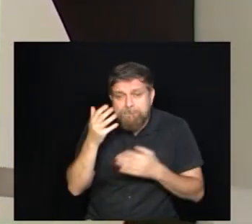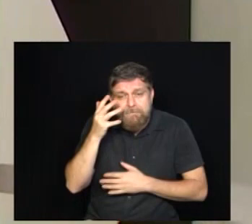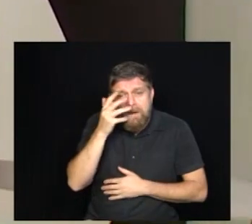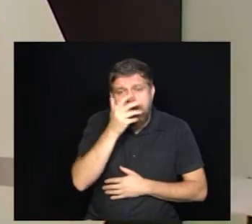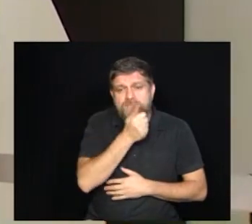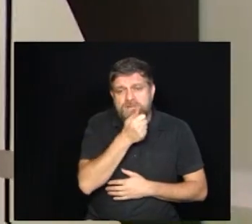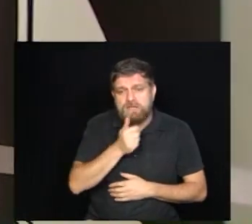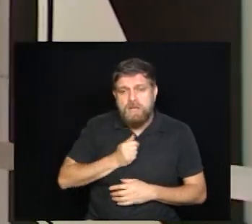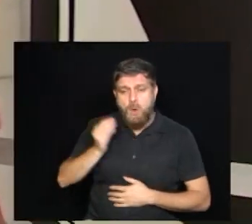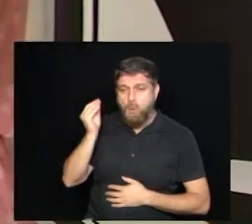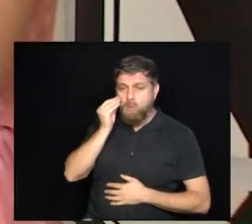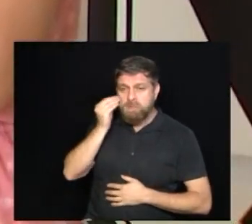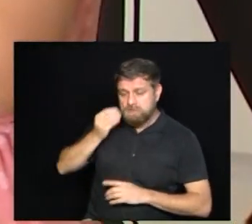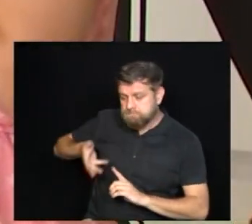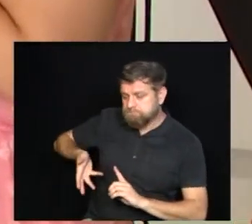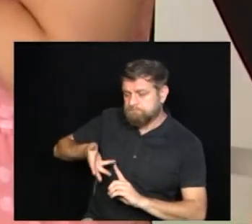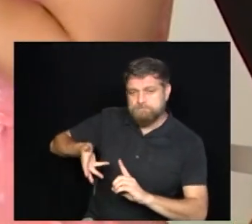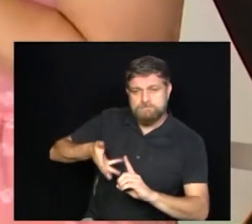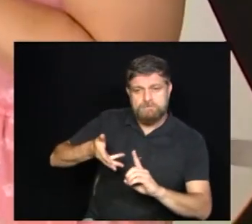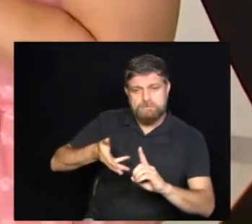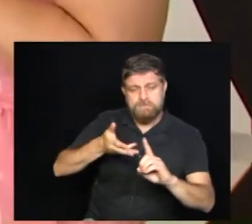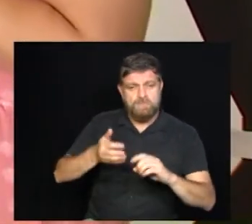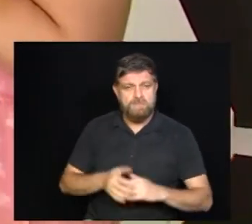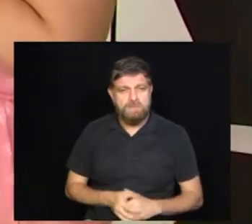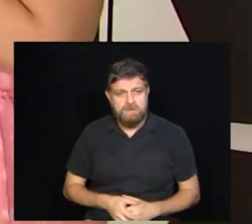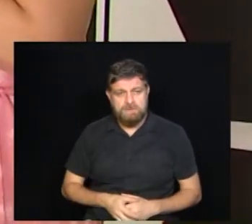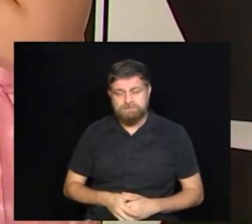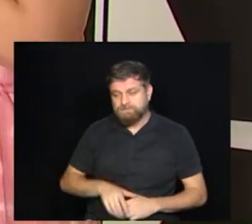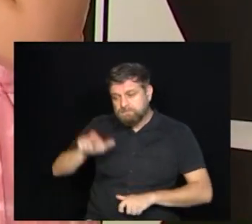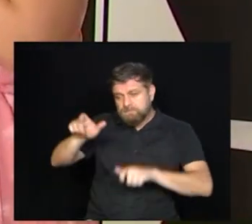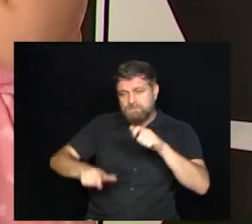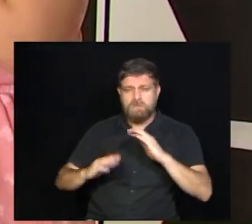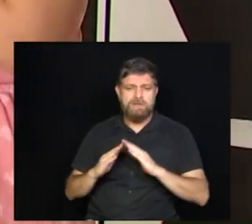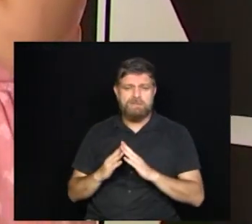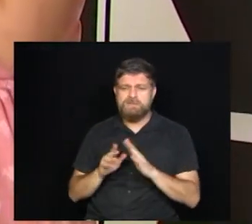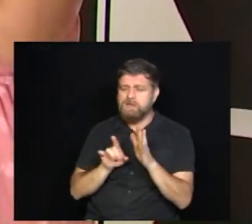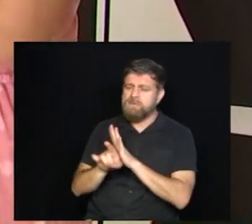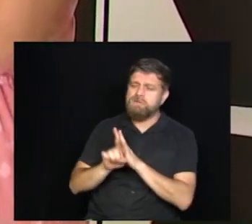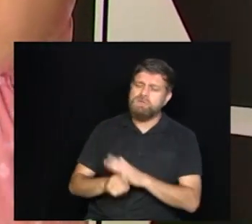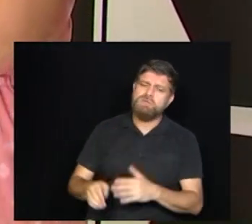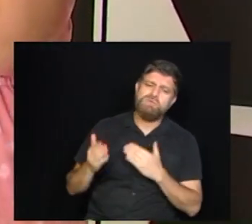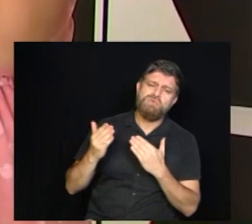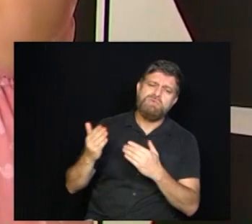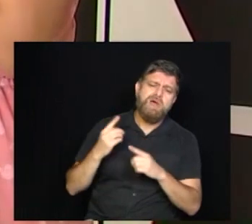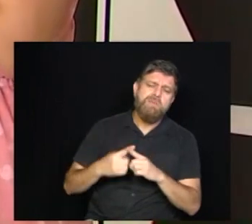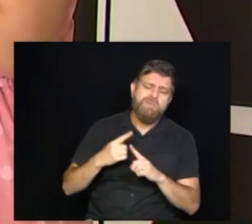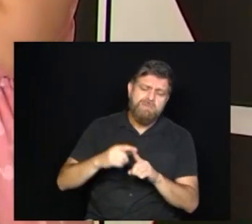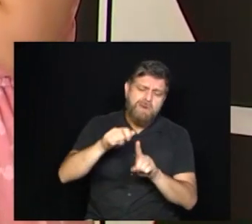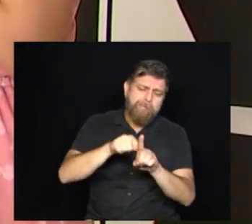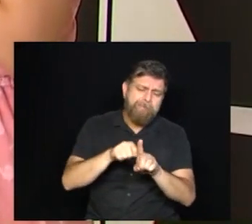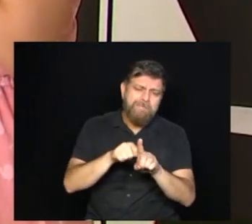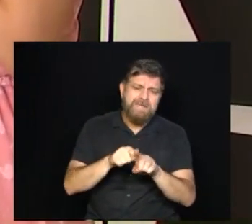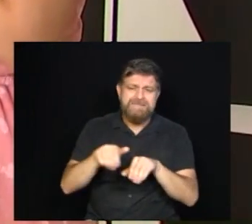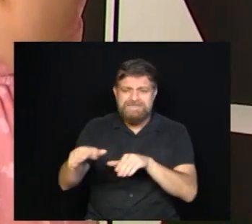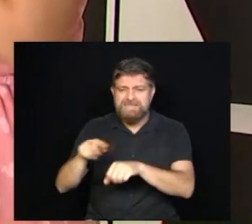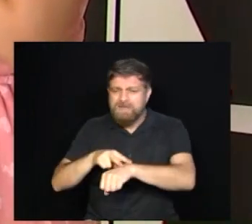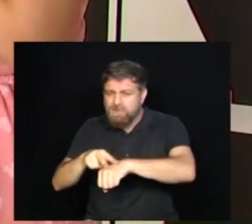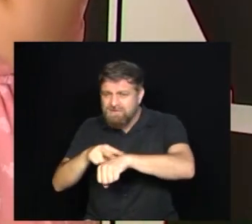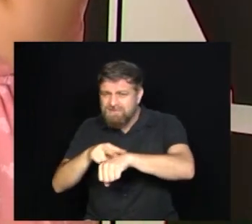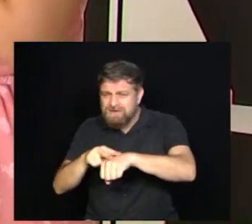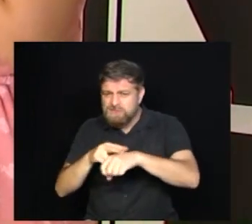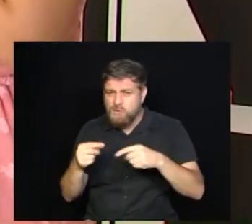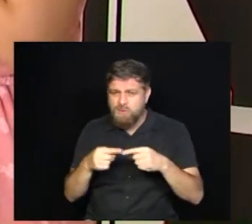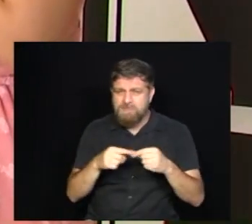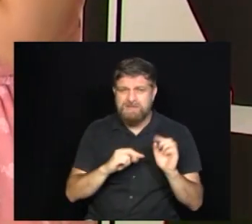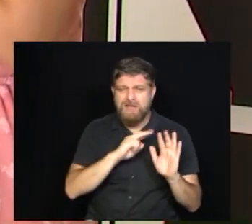dar oportunidades para as pessoas com deficiência. Aí o pessoal em casa pode perguntar por que Setembro Verde, né? Tem a ligação com o Dia da Árvore,